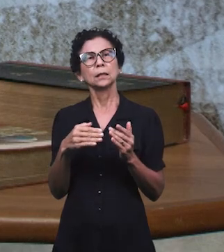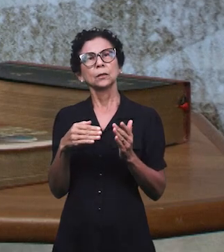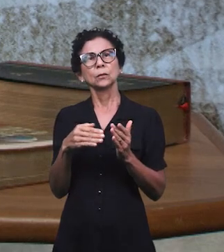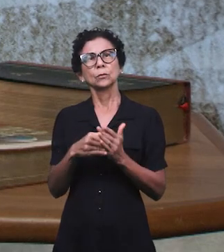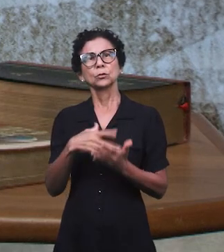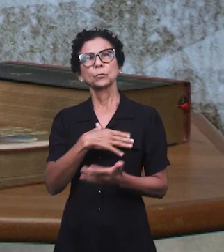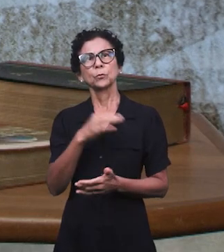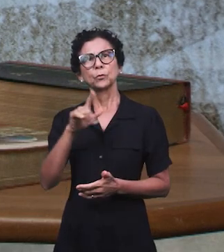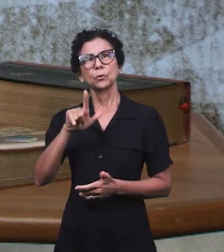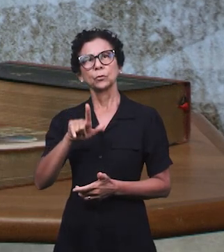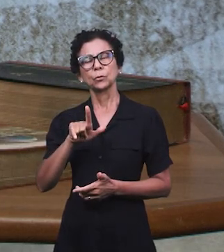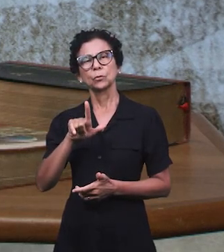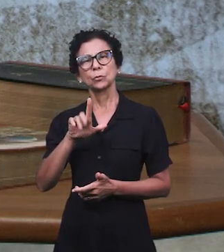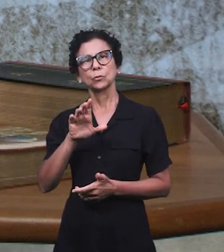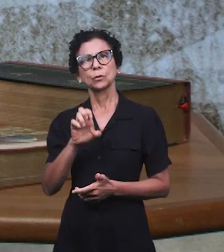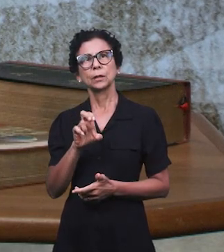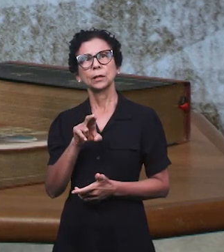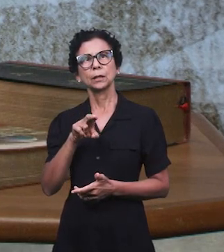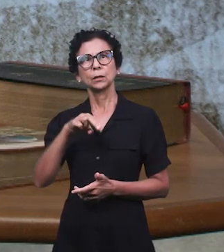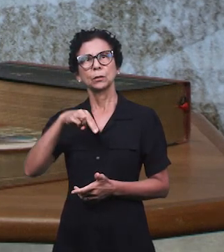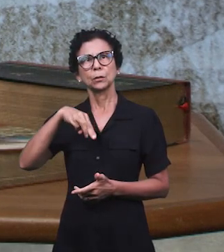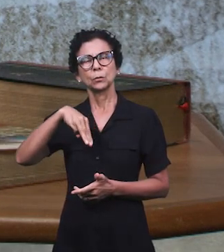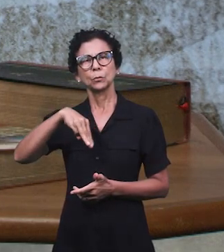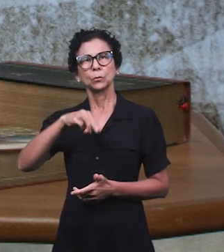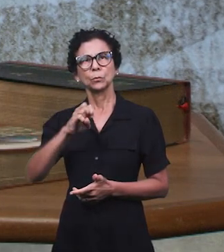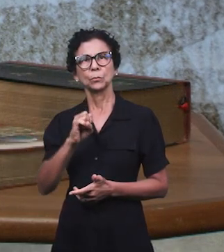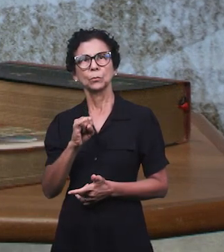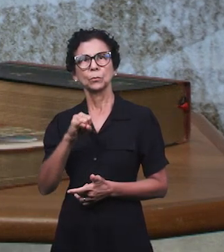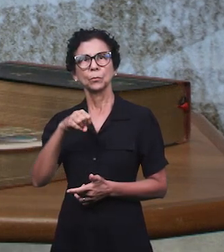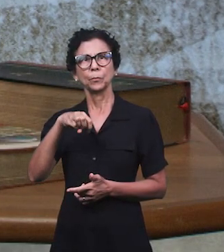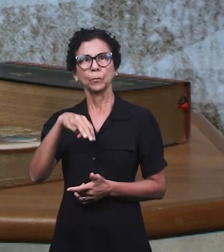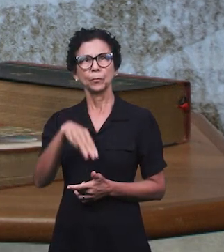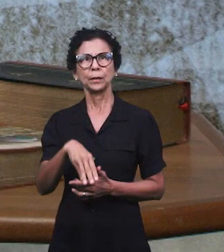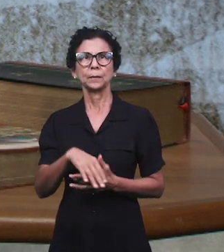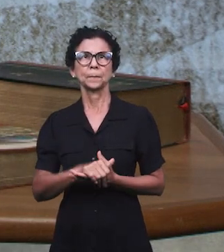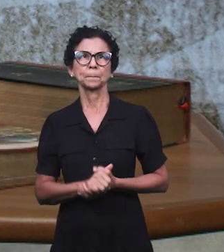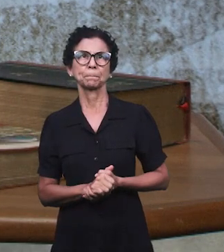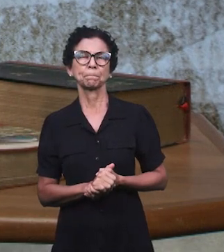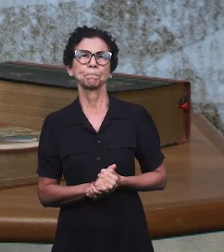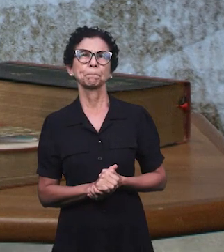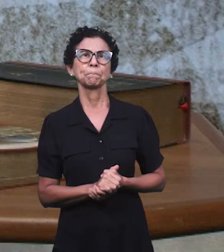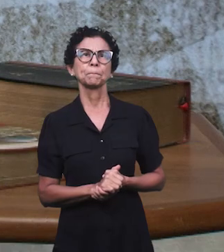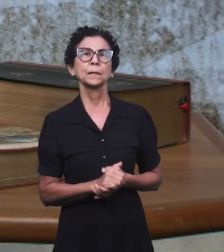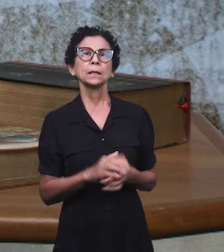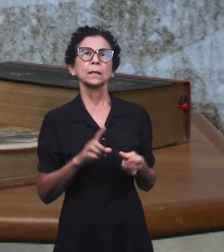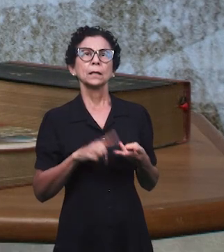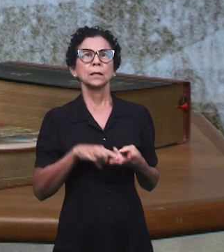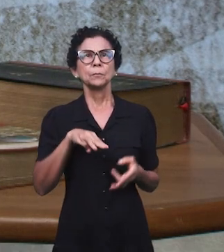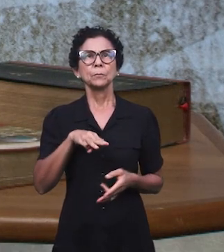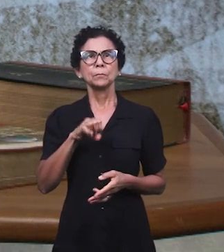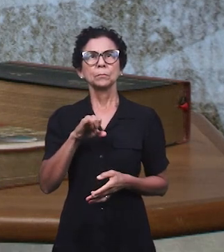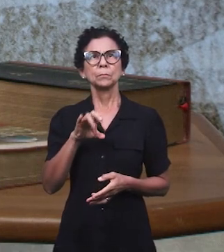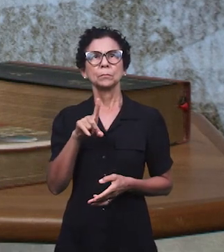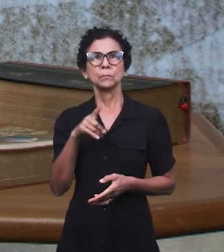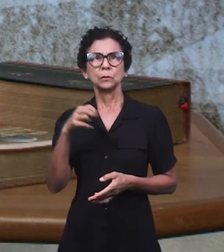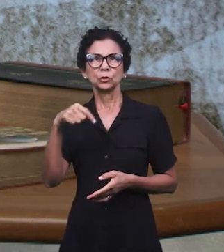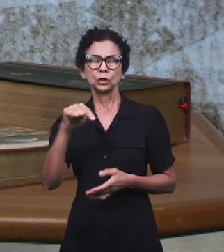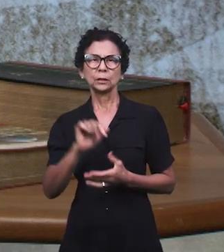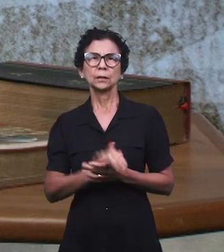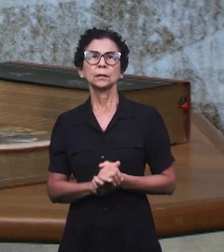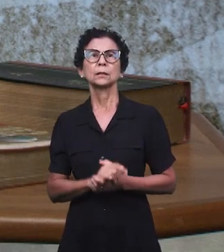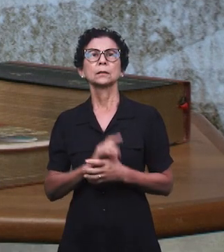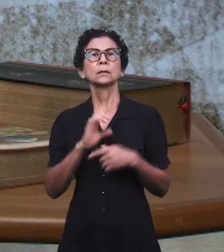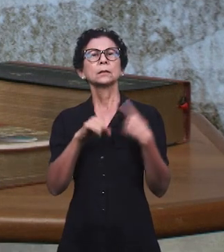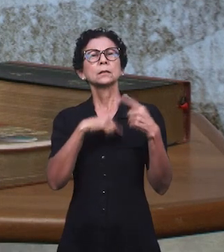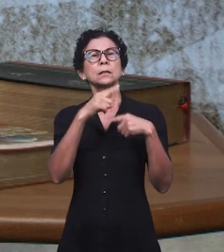de Midian foram Efá, e Éfer, e Enoque, e Abida, e Elda. Estes